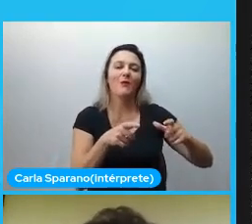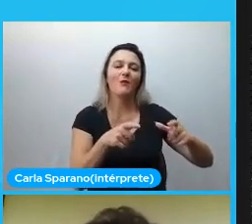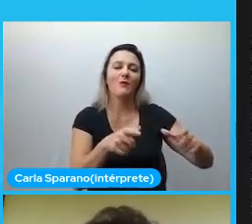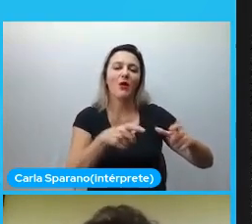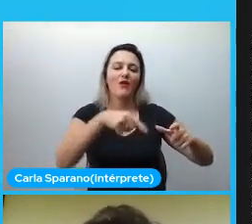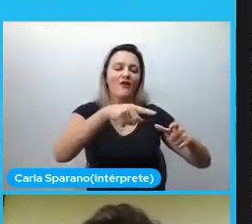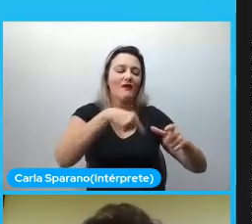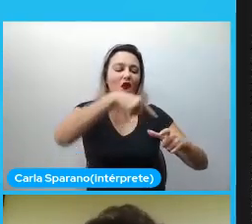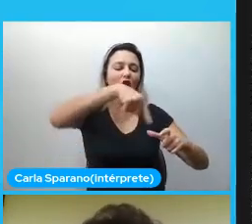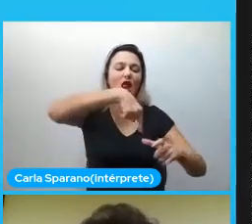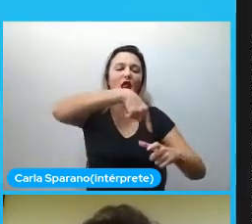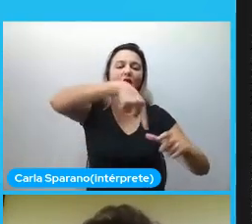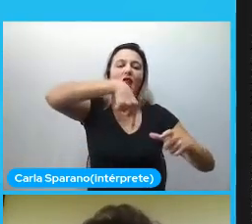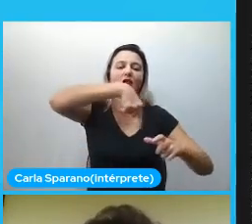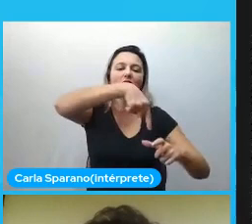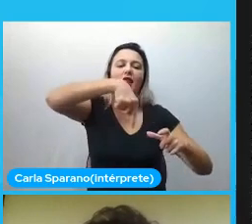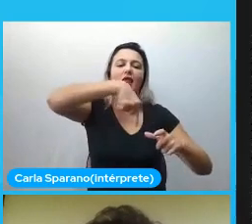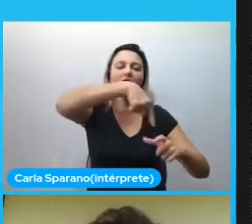Aquele lado.